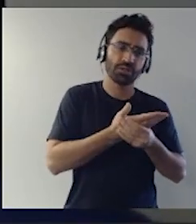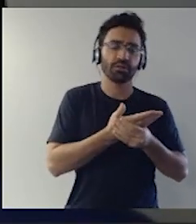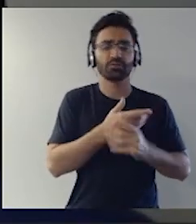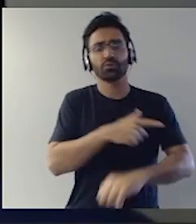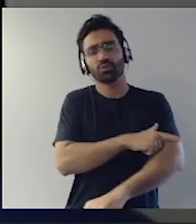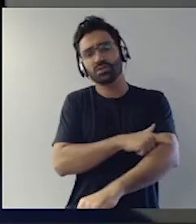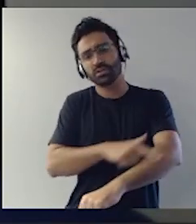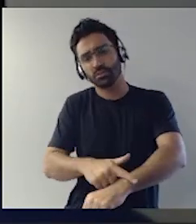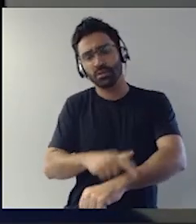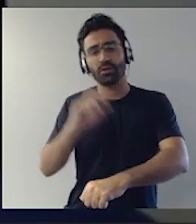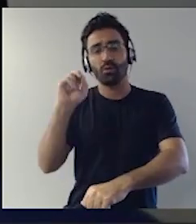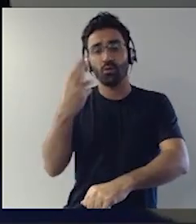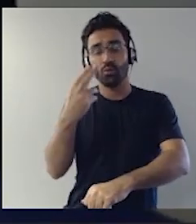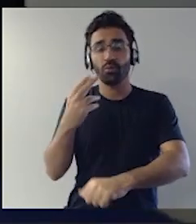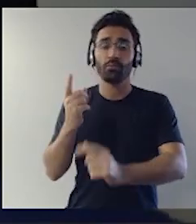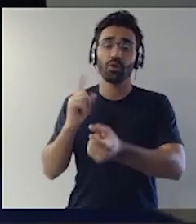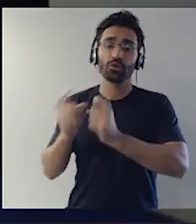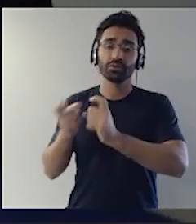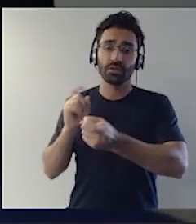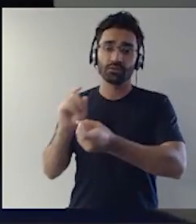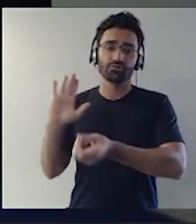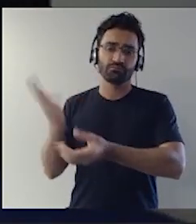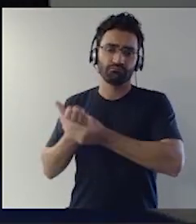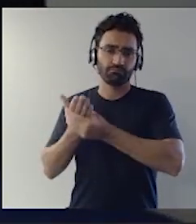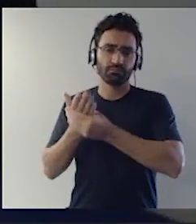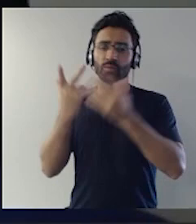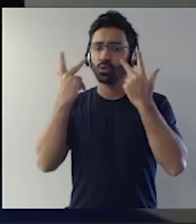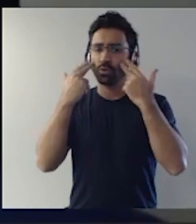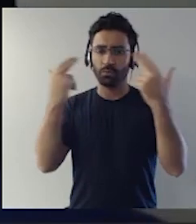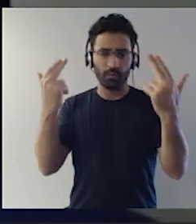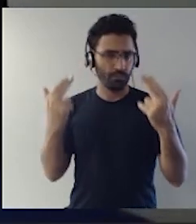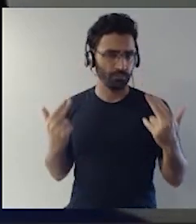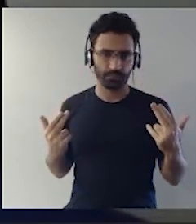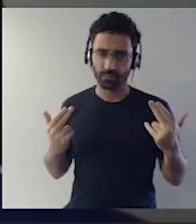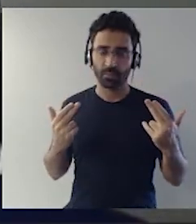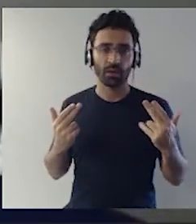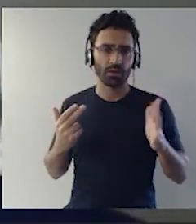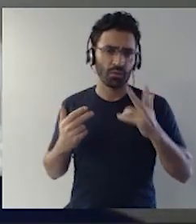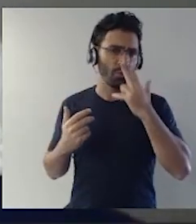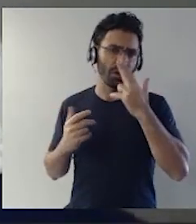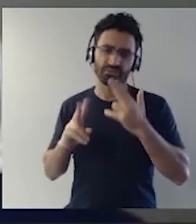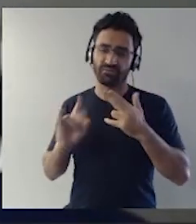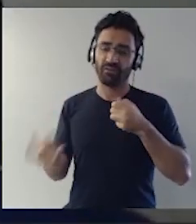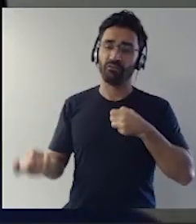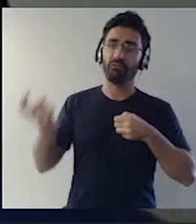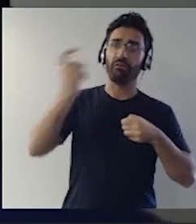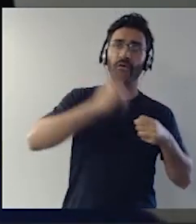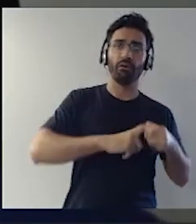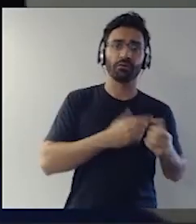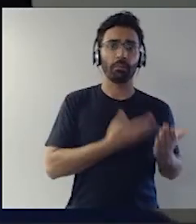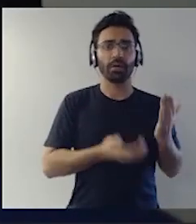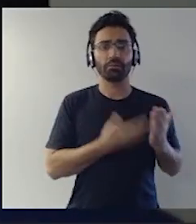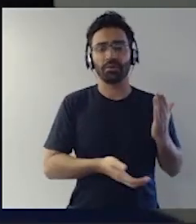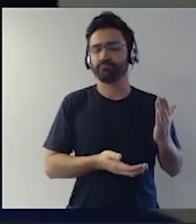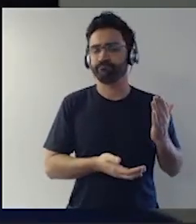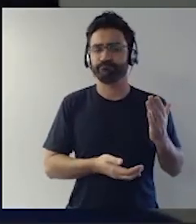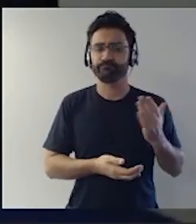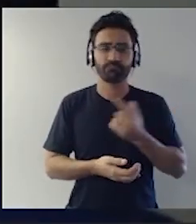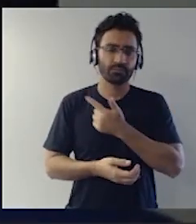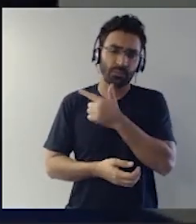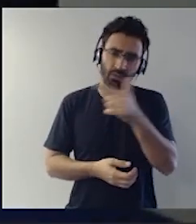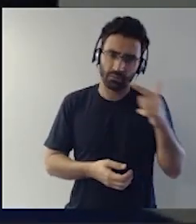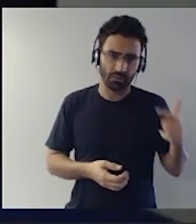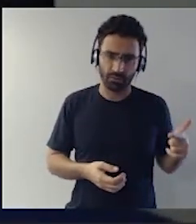processos sancionadores, de um modo geral. Não vejo tendência de retrocesso nesse campo, não há, nem